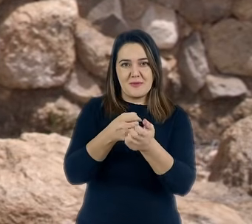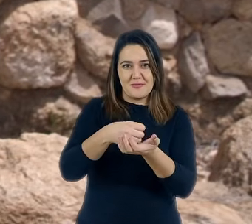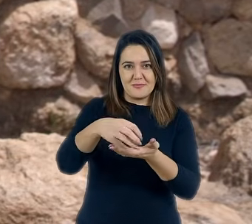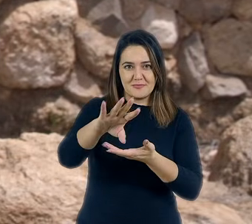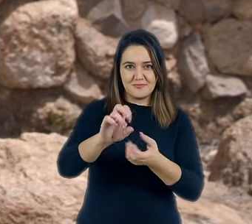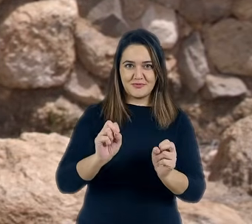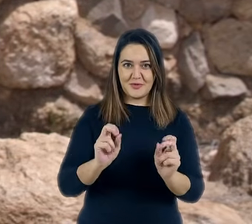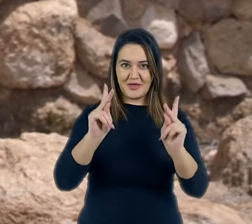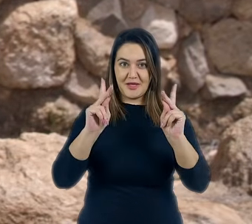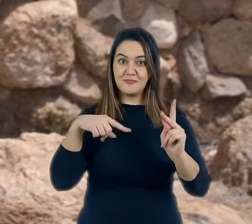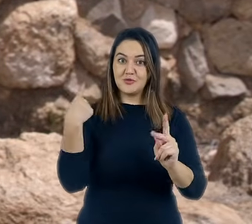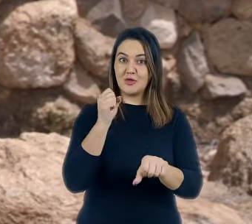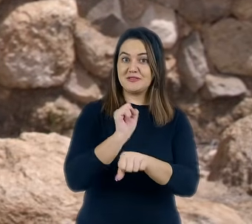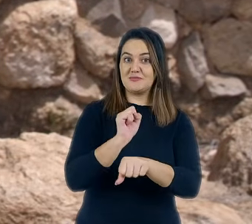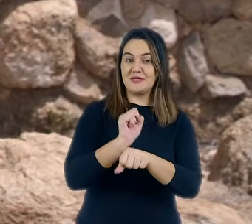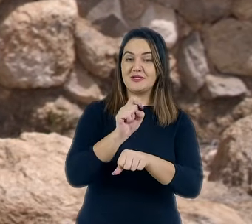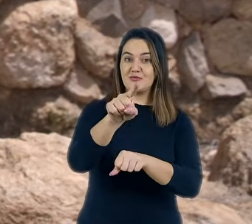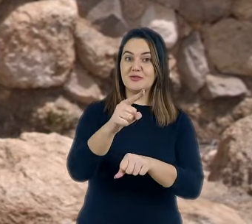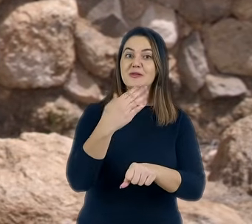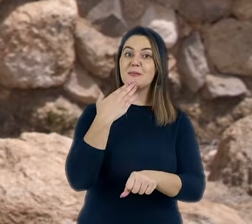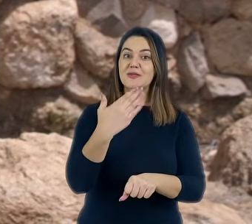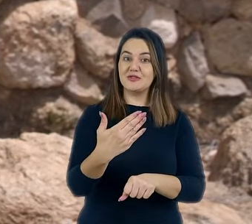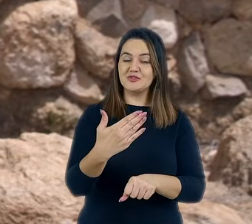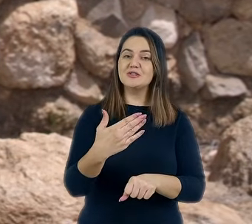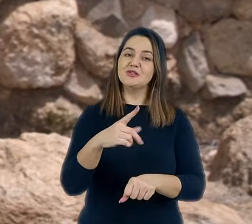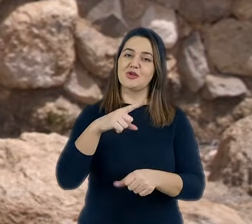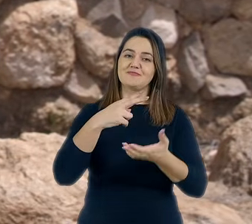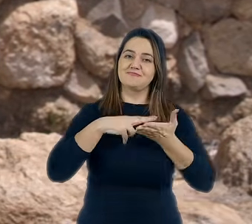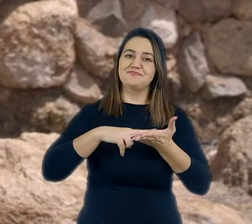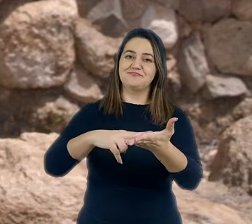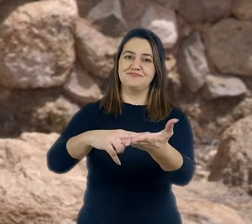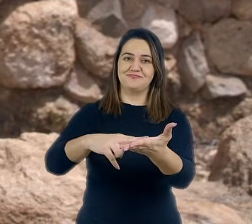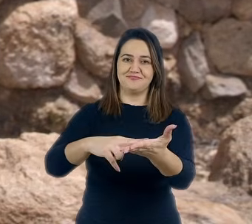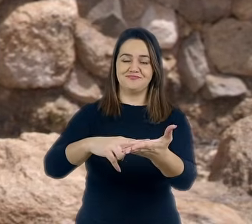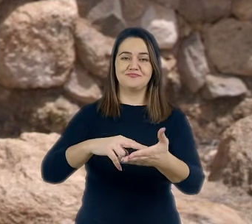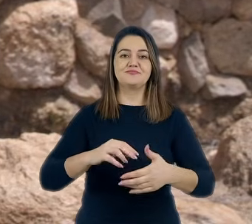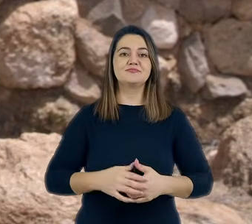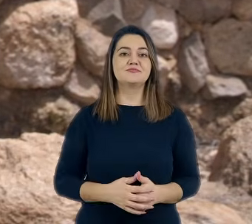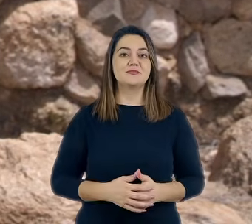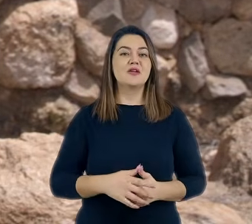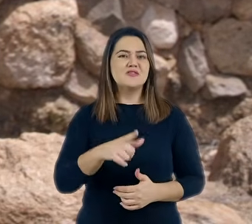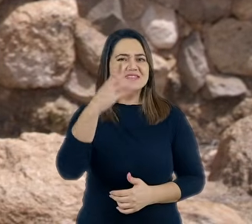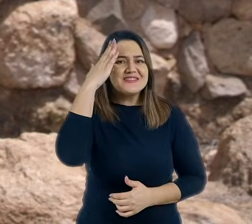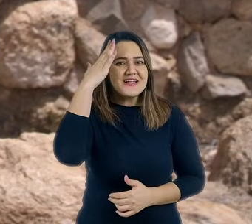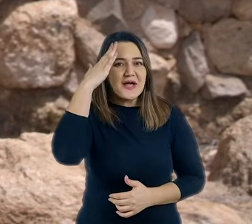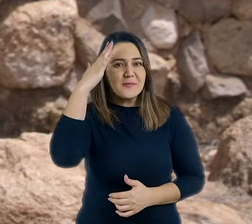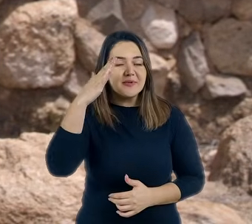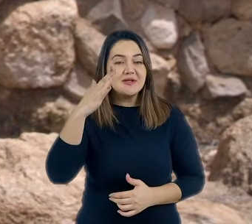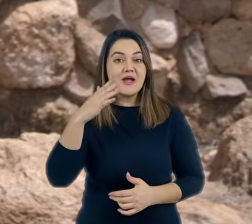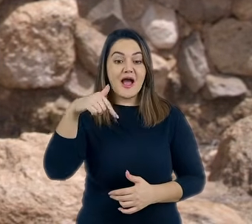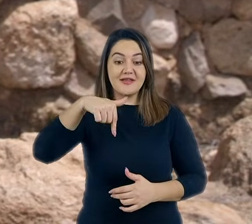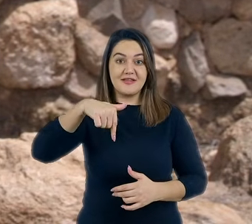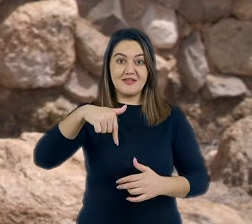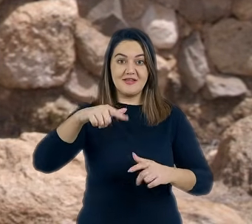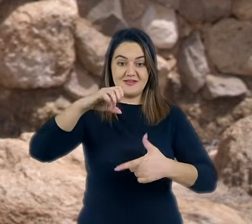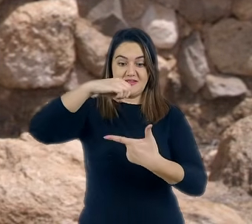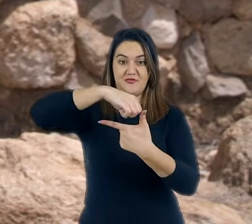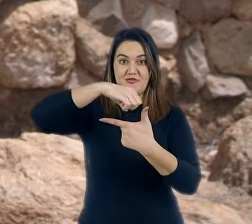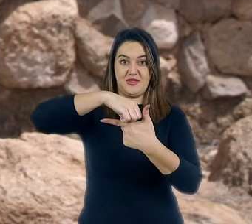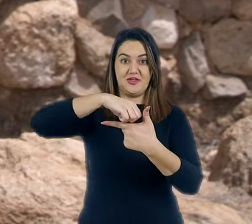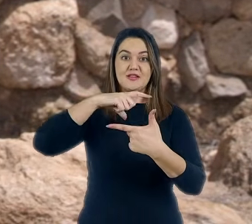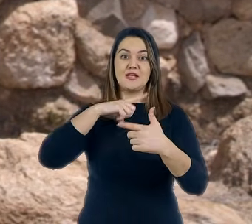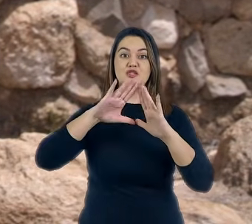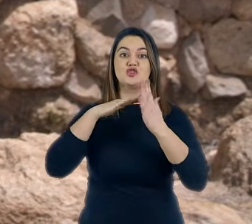aparece aí para você, tá bom? Nós aguardamos o seu contato e queremos enviar o guia de estudos para você. Aliás, eu não sei se você sabia, mas